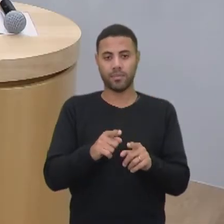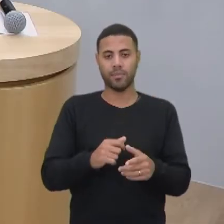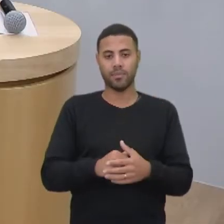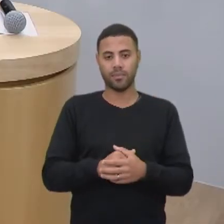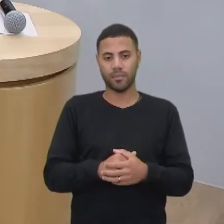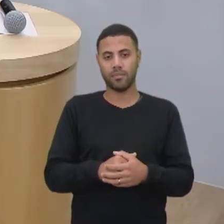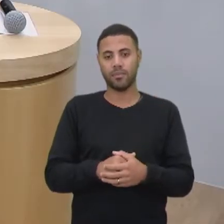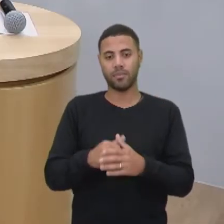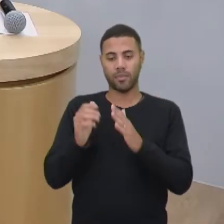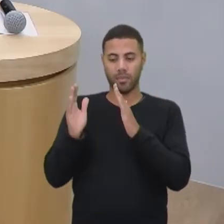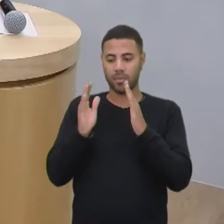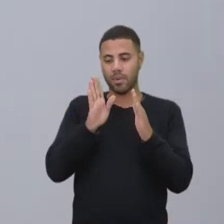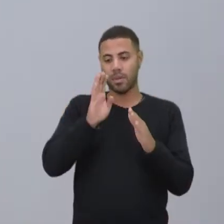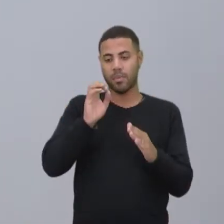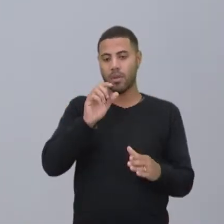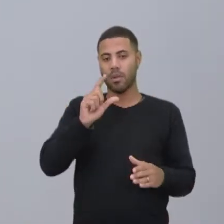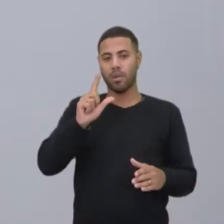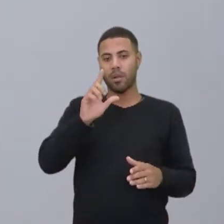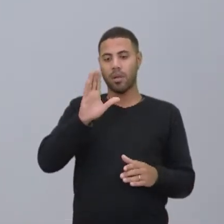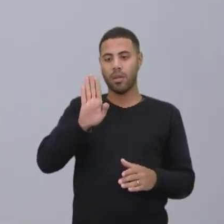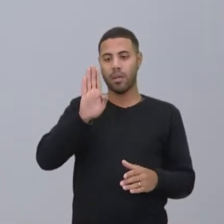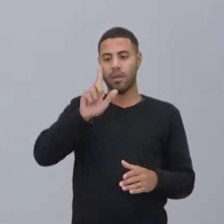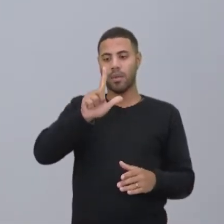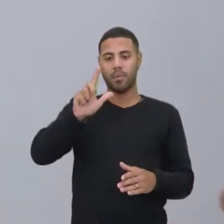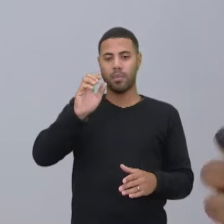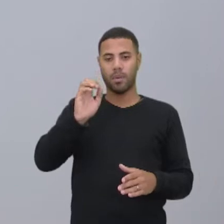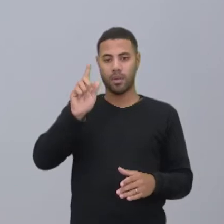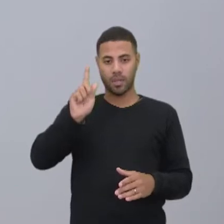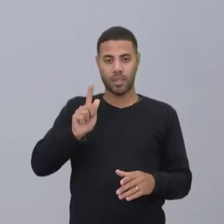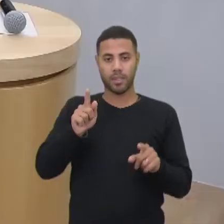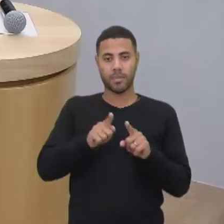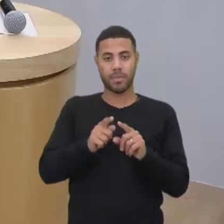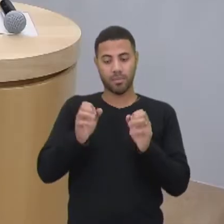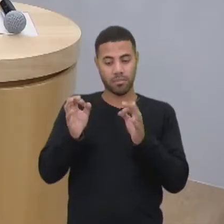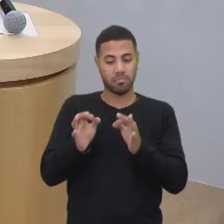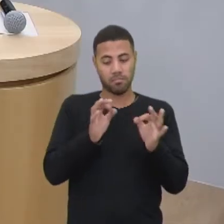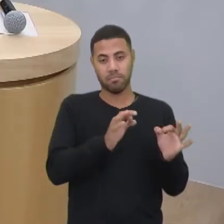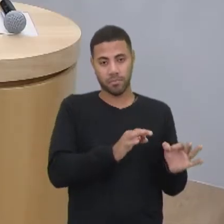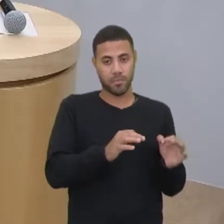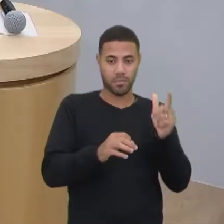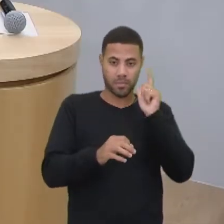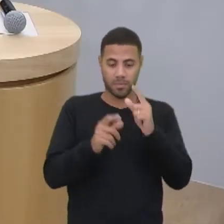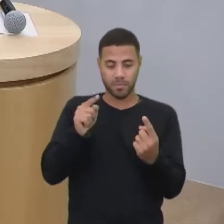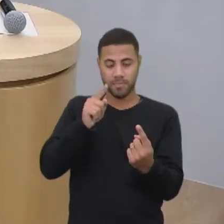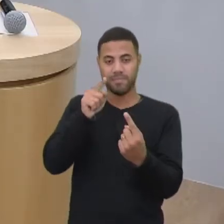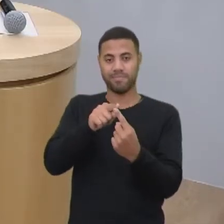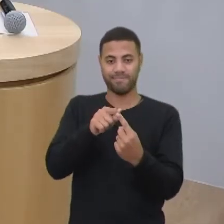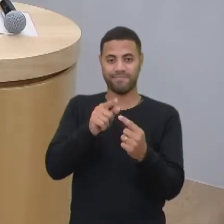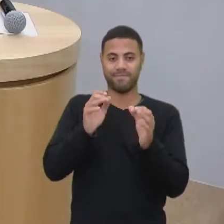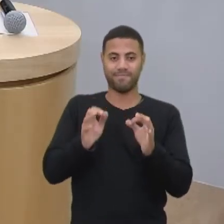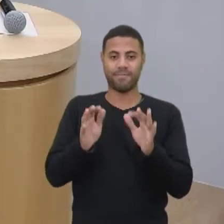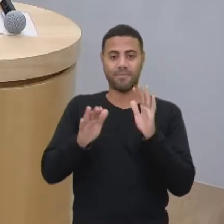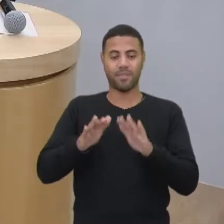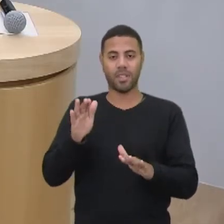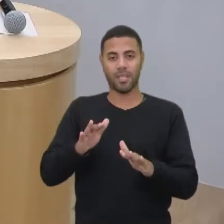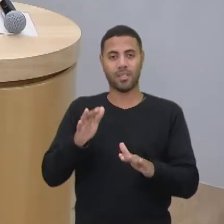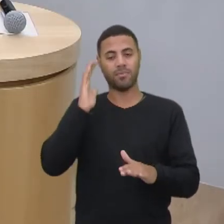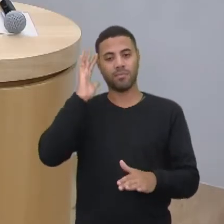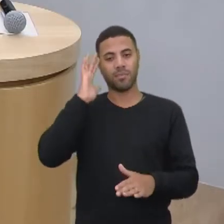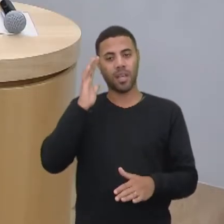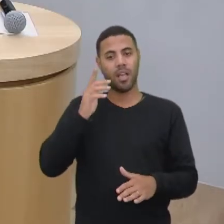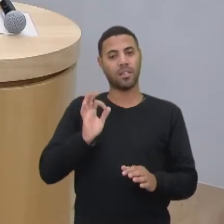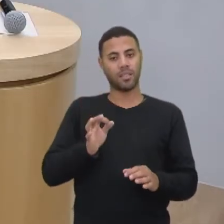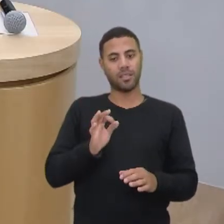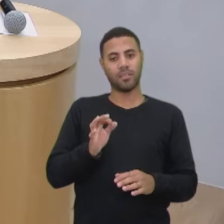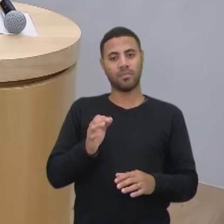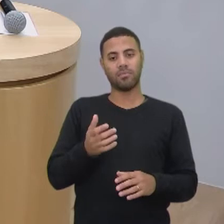falar de blogs também, quem vai receber esse blog? E se você está fazendo certinho para atingir esse público, Exato. Porque às vezes você... Para não desviar o